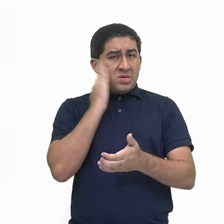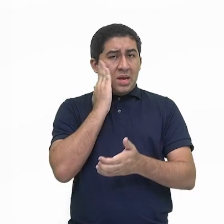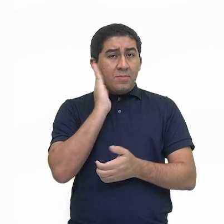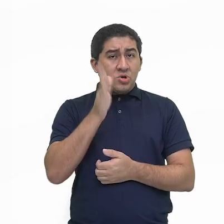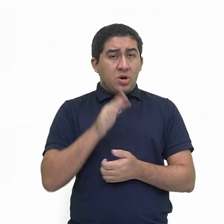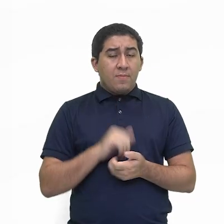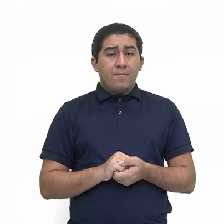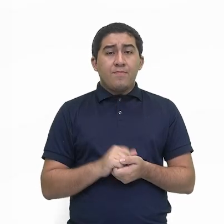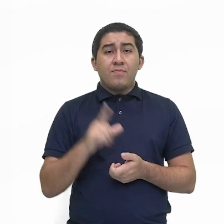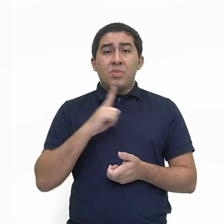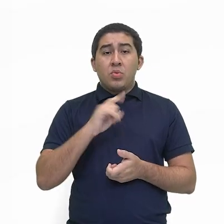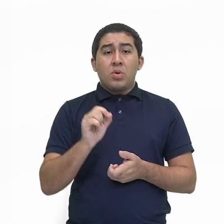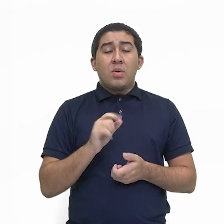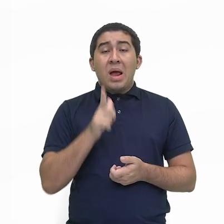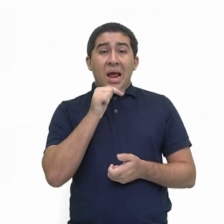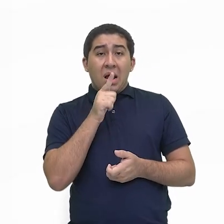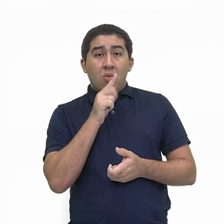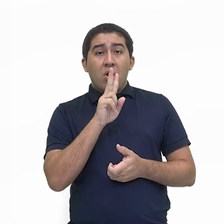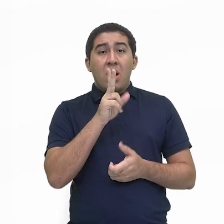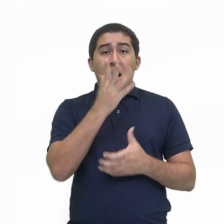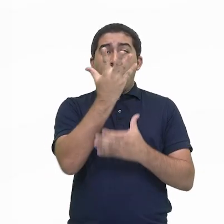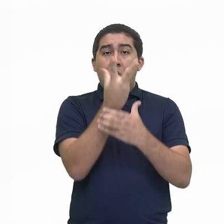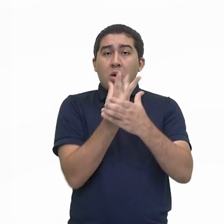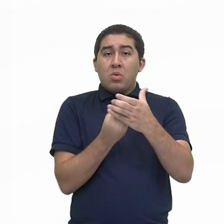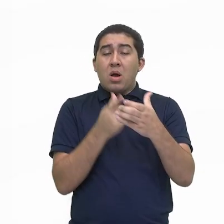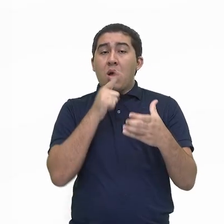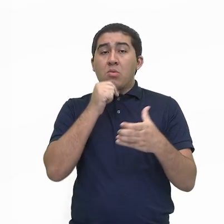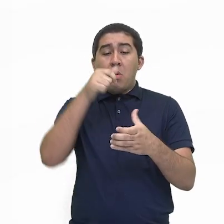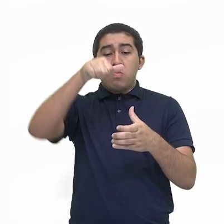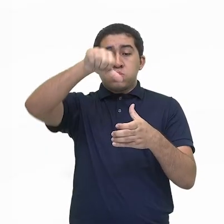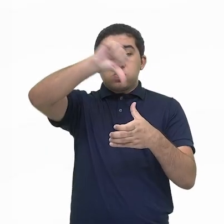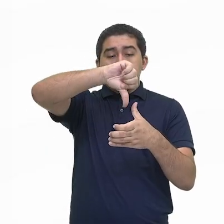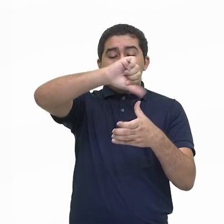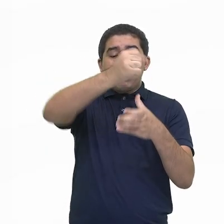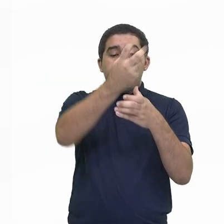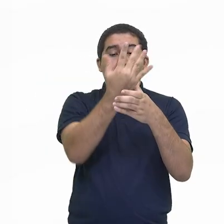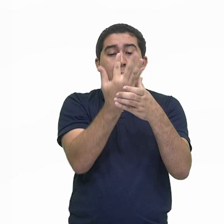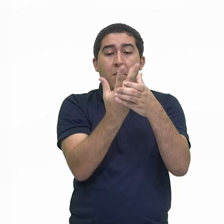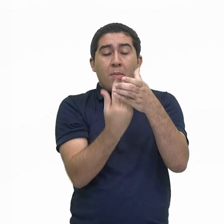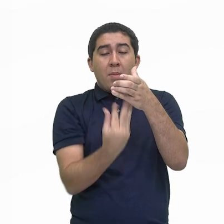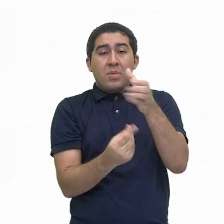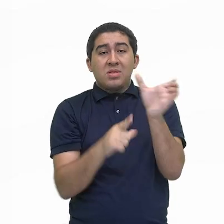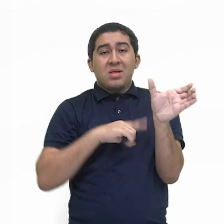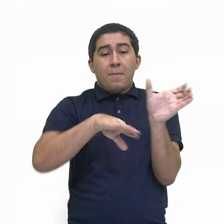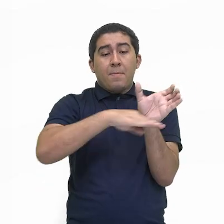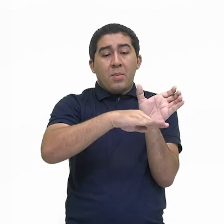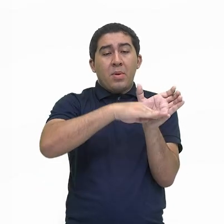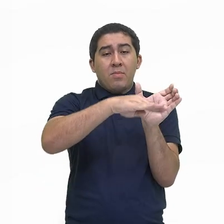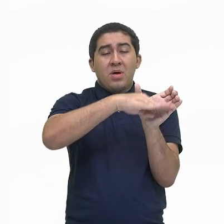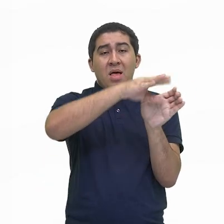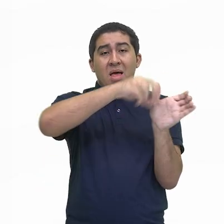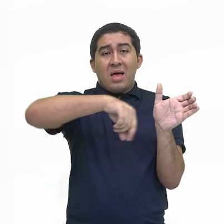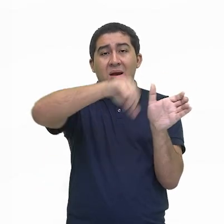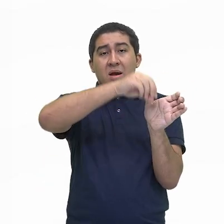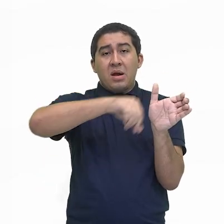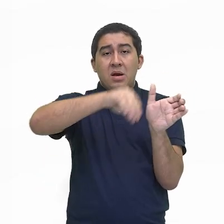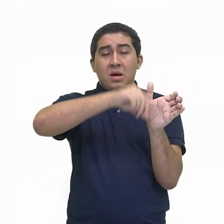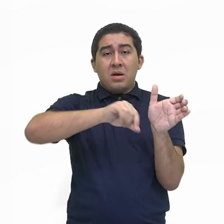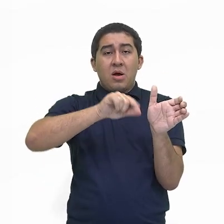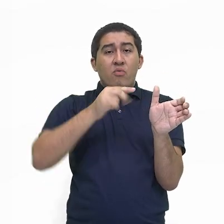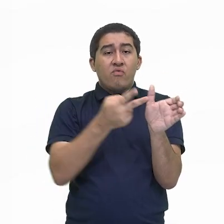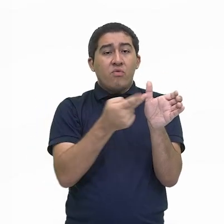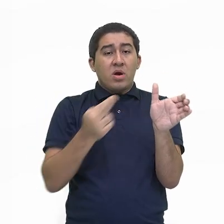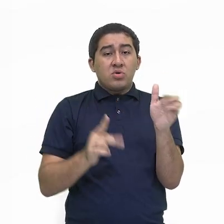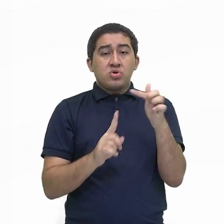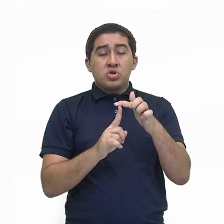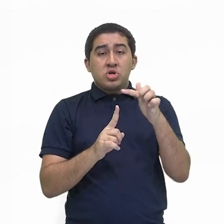funciona, né? Essa água passa por filtros, né, de várias camadas, de areia grossa, areia